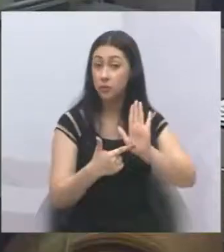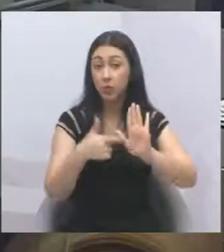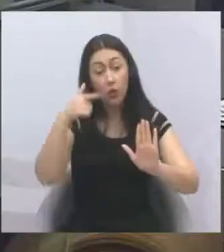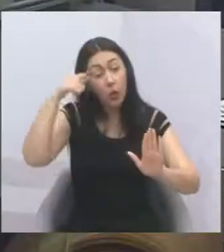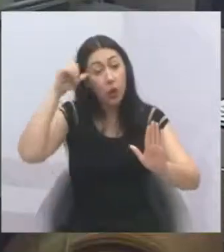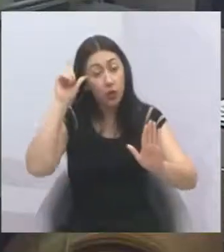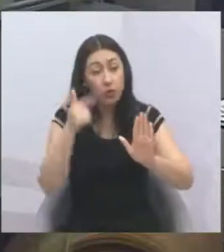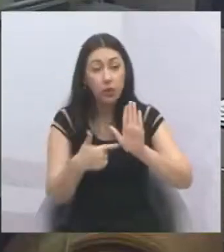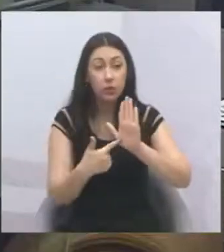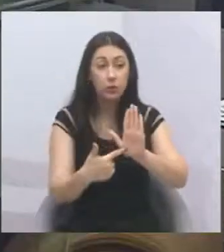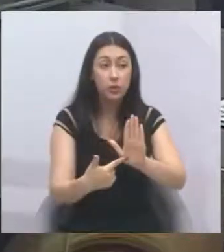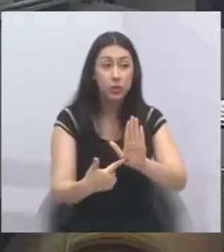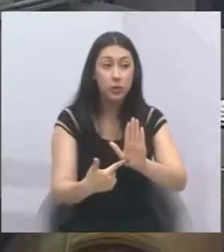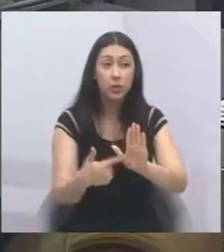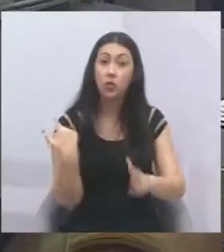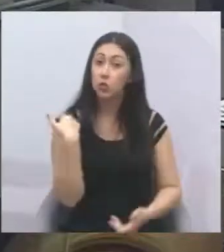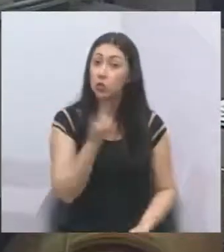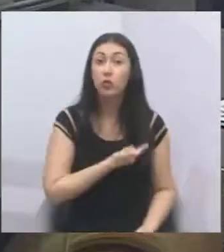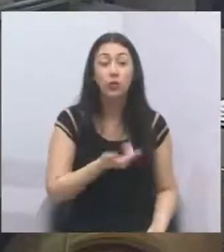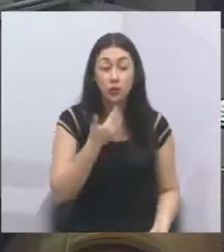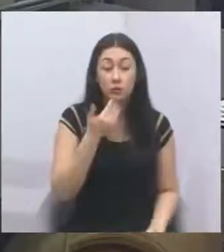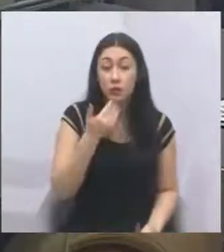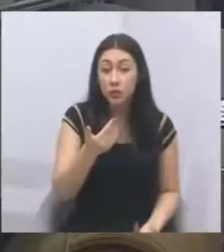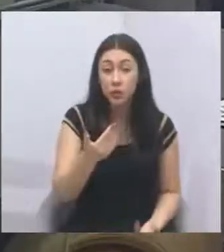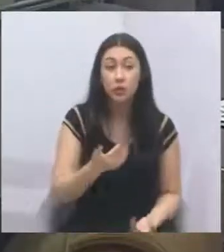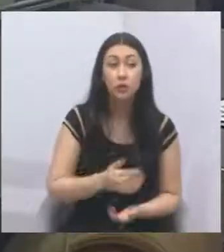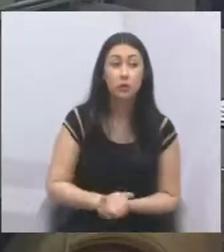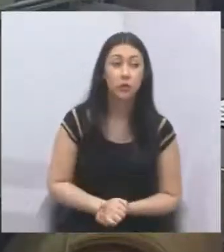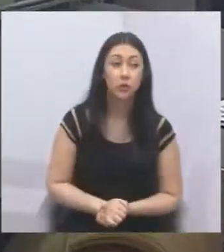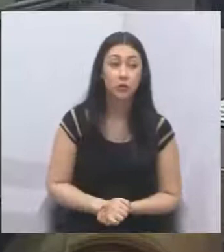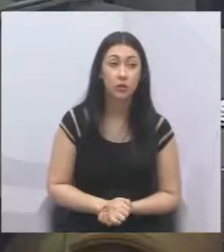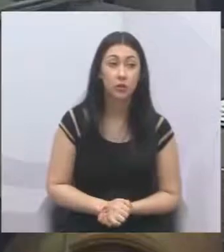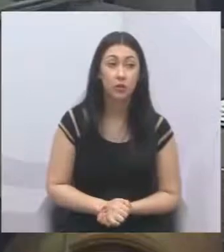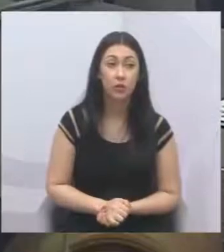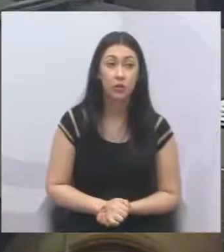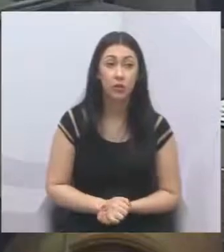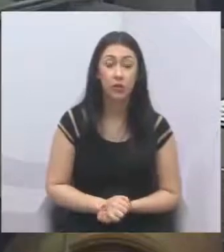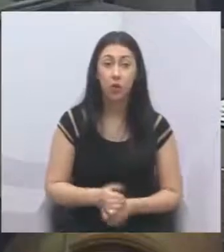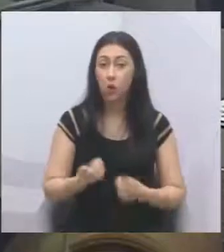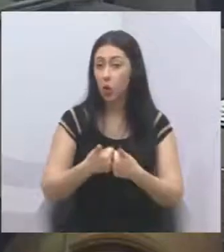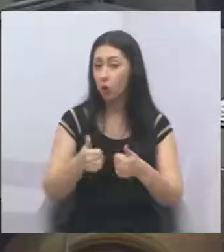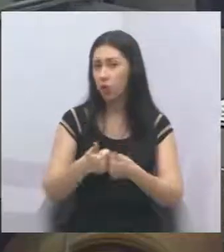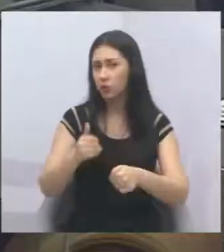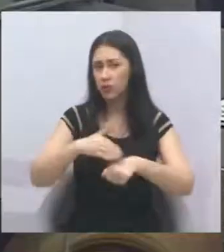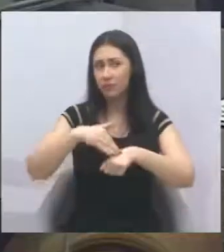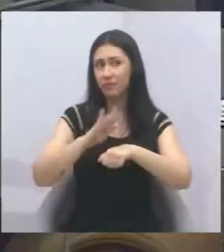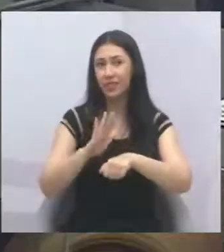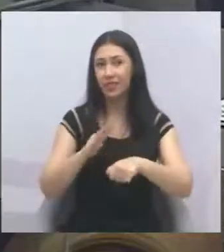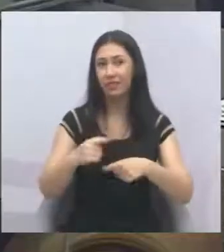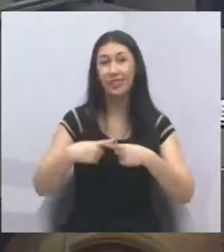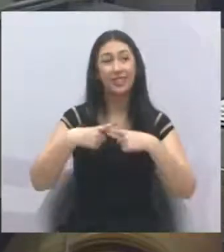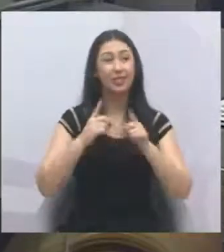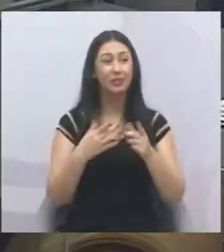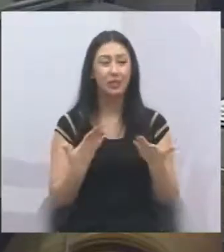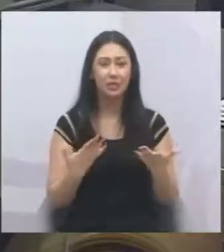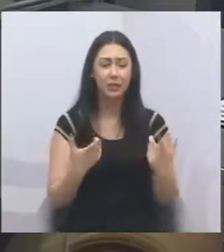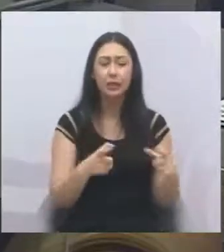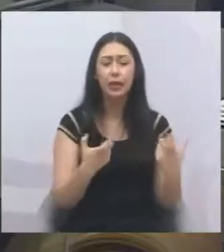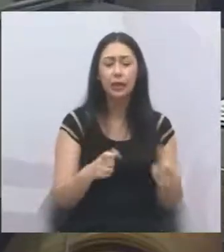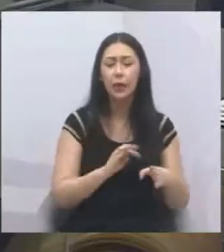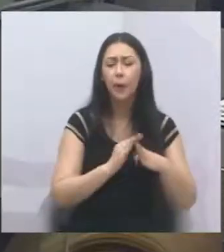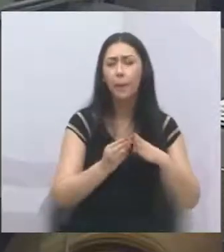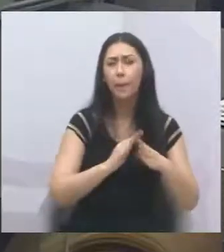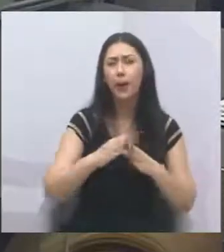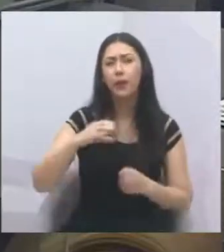ontem que, a pedido nosso, inclusive, foi aumentado algumas linhas, mas também não está aqui o Campo Grande, vereador